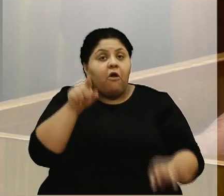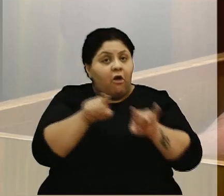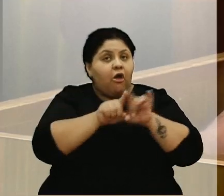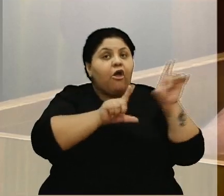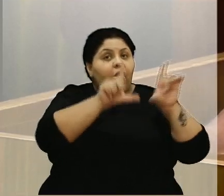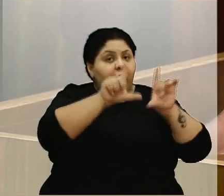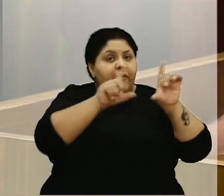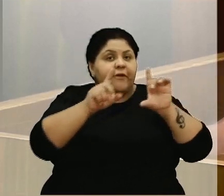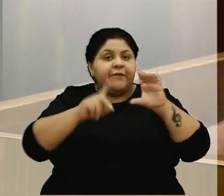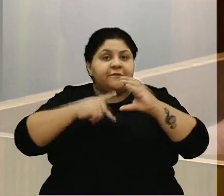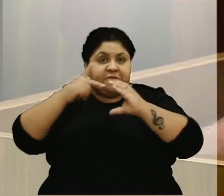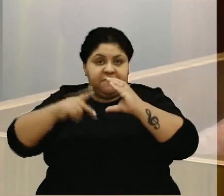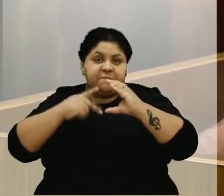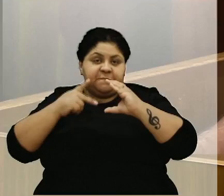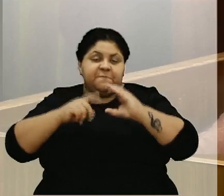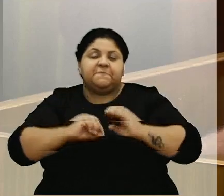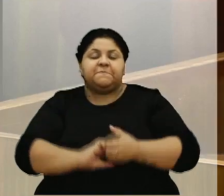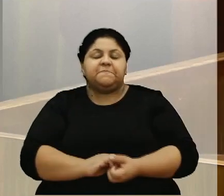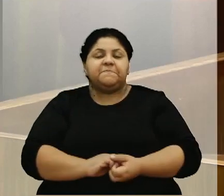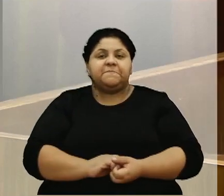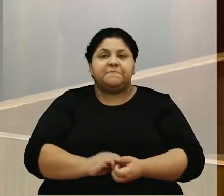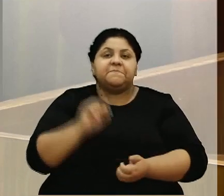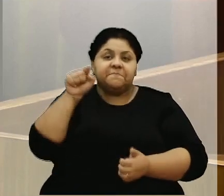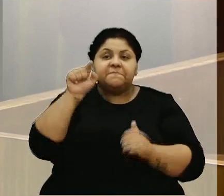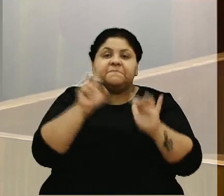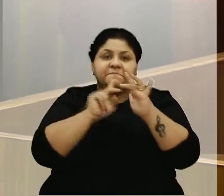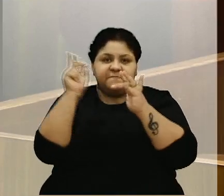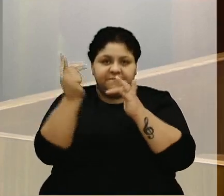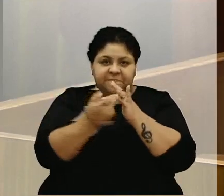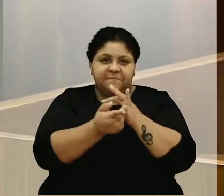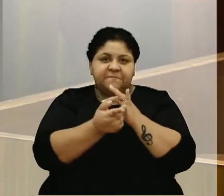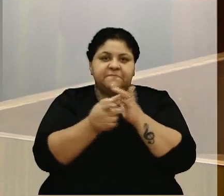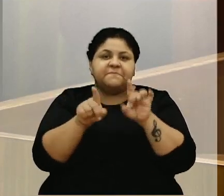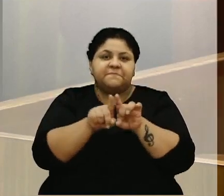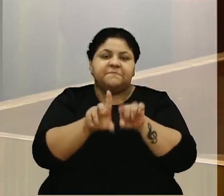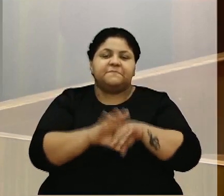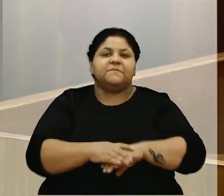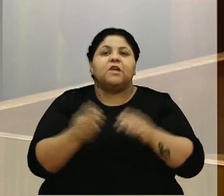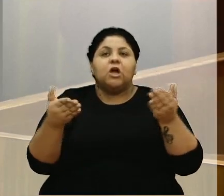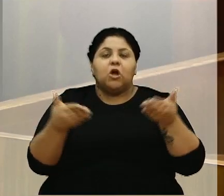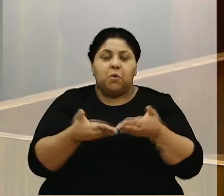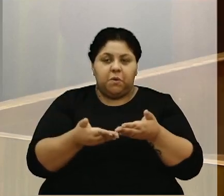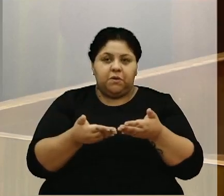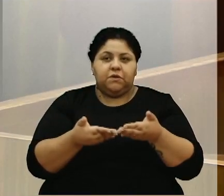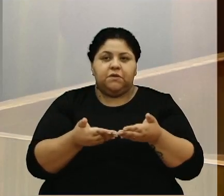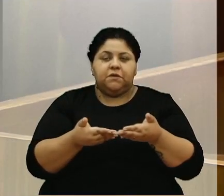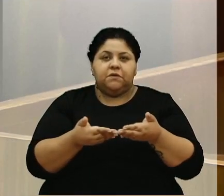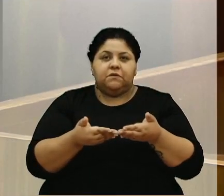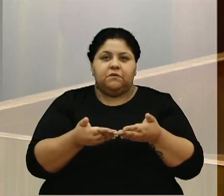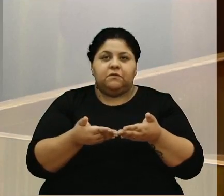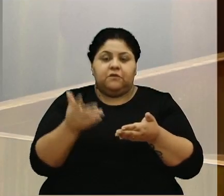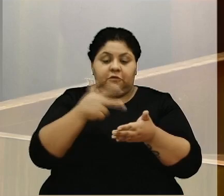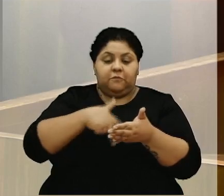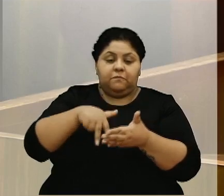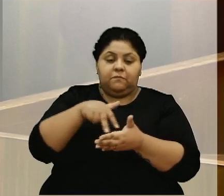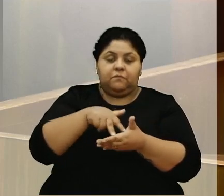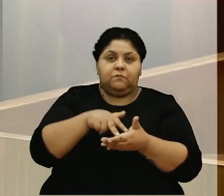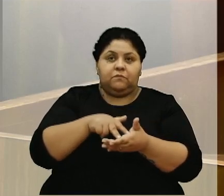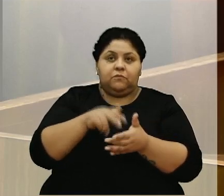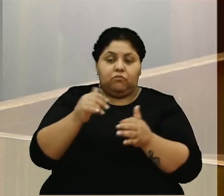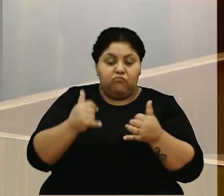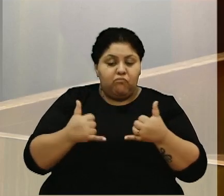TV Câmara, você que está na rede social. Hoje venham à tribuna com muito